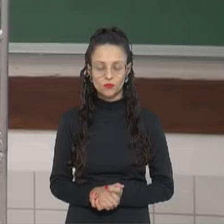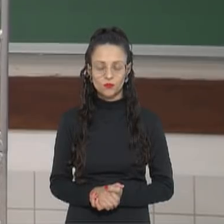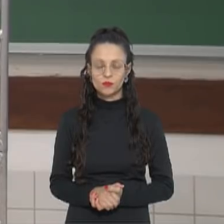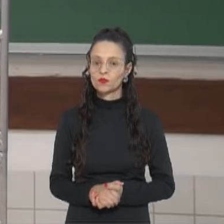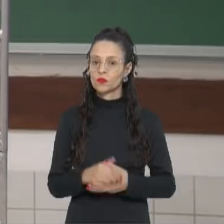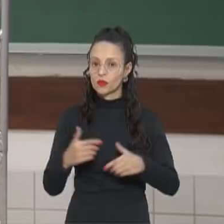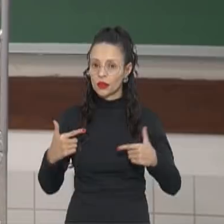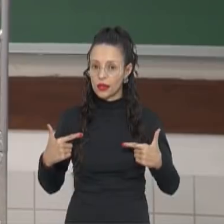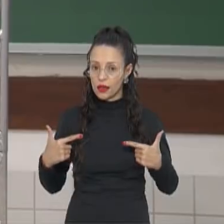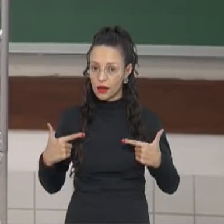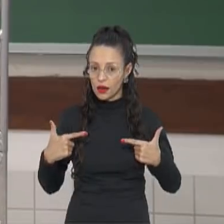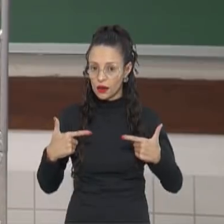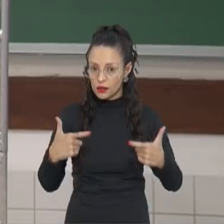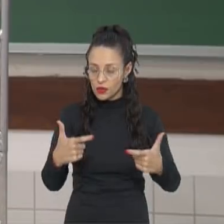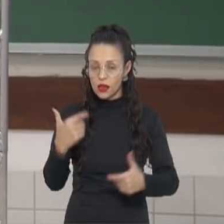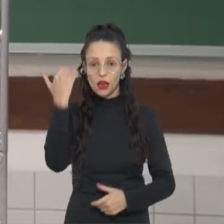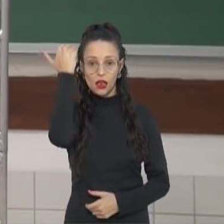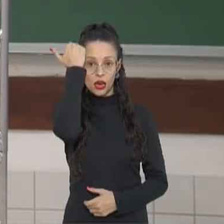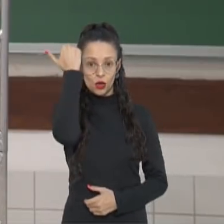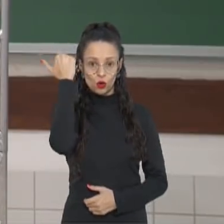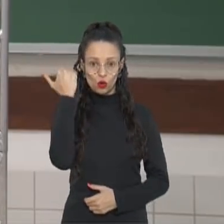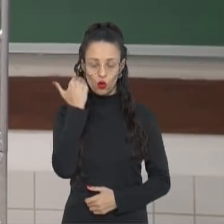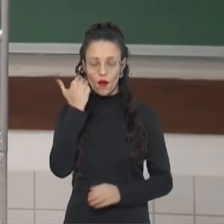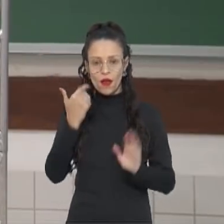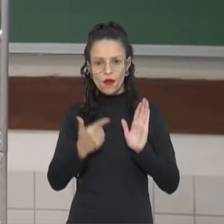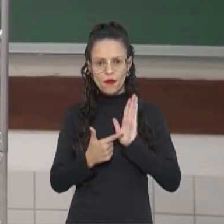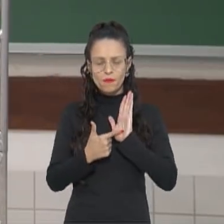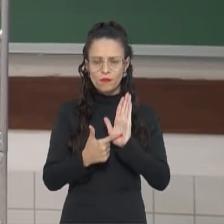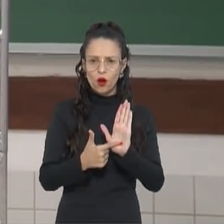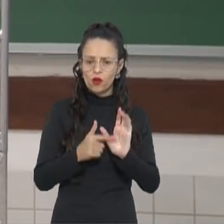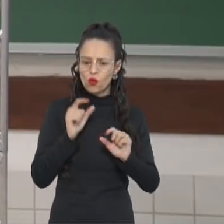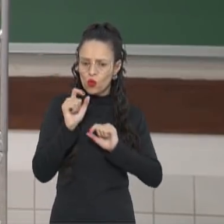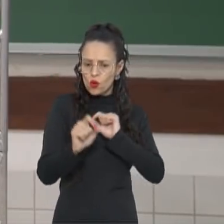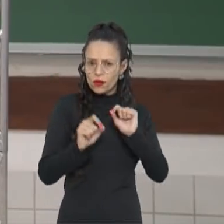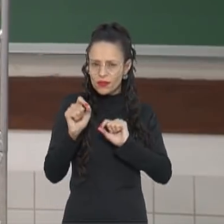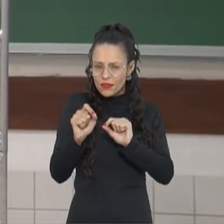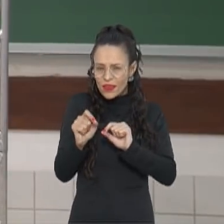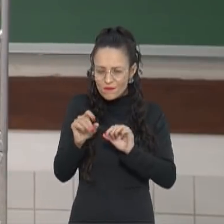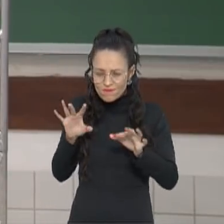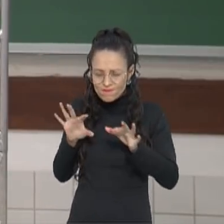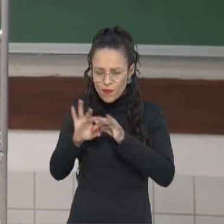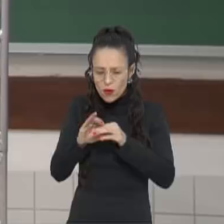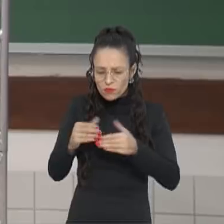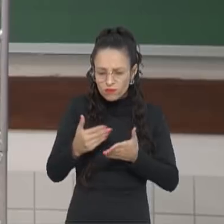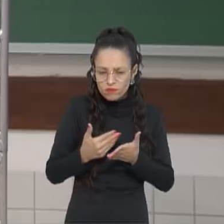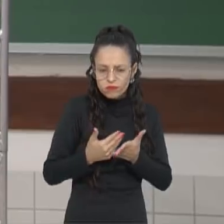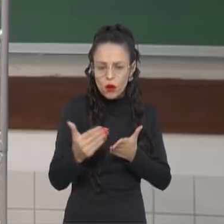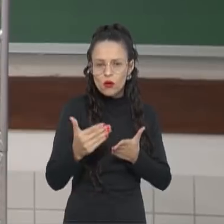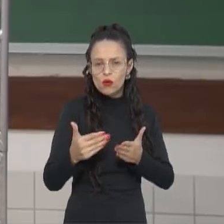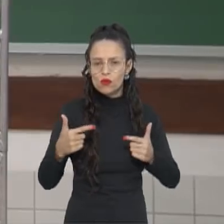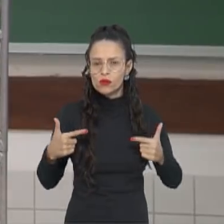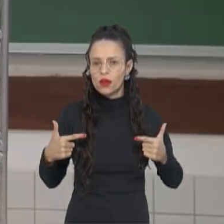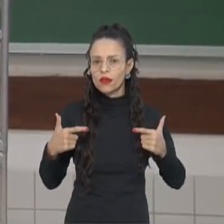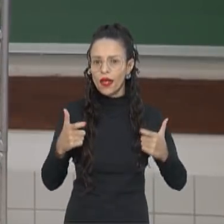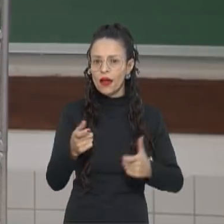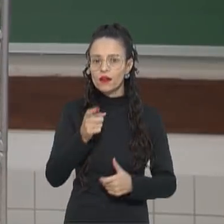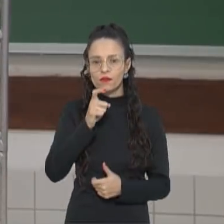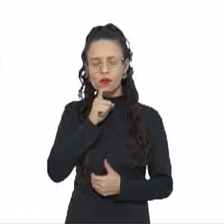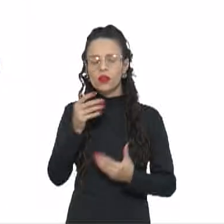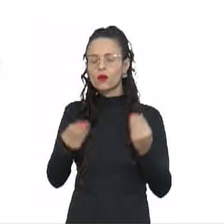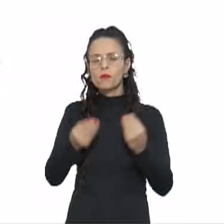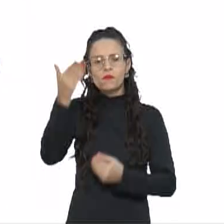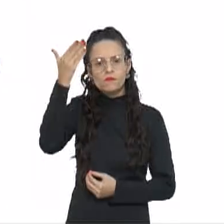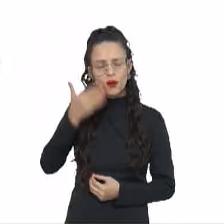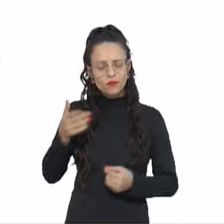a Guerra da Coreia, apontada como o primeiro ponto quente da Guerra Fria. Como podemos confirmar isso?